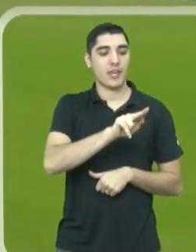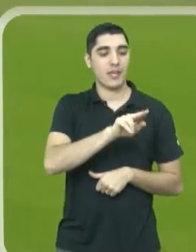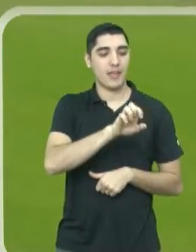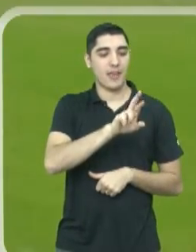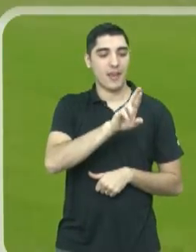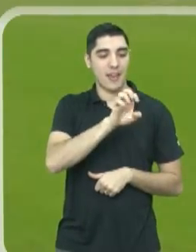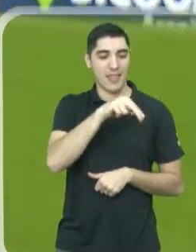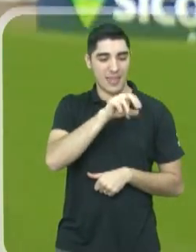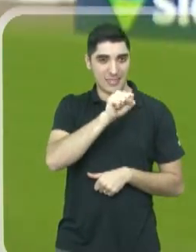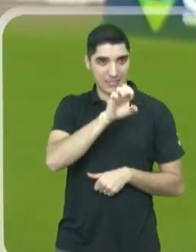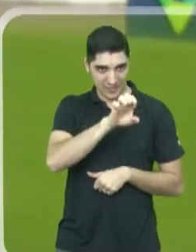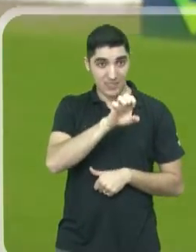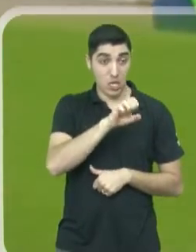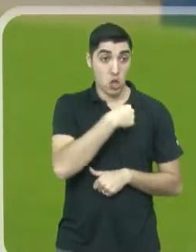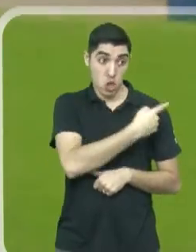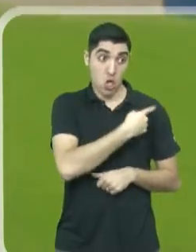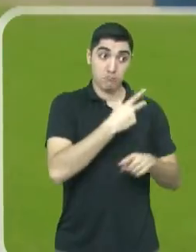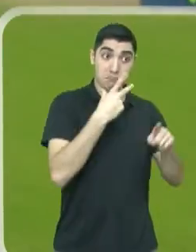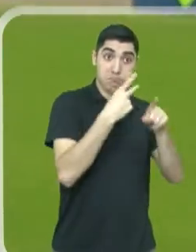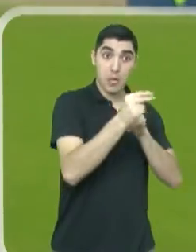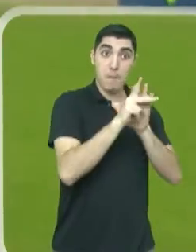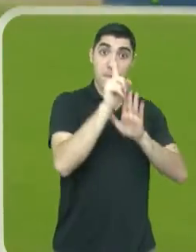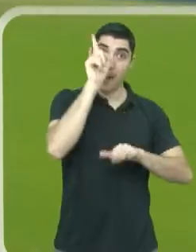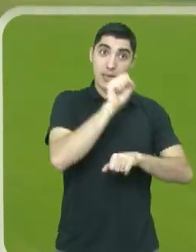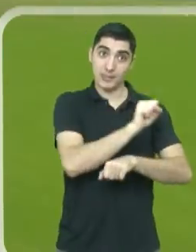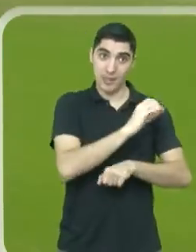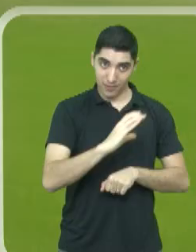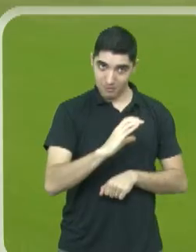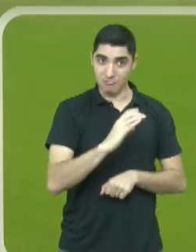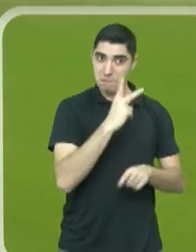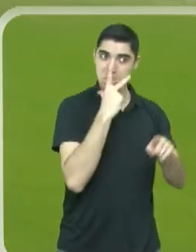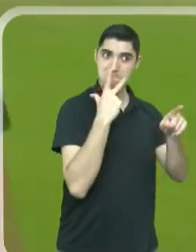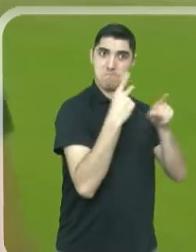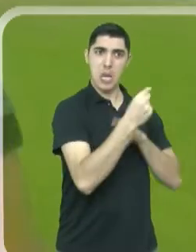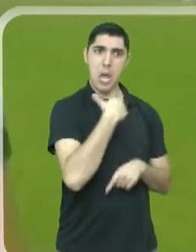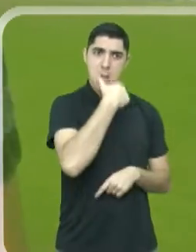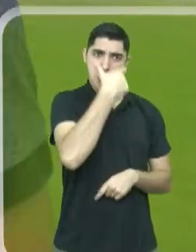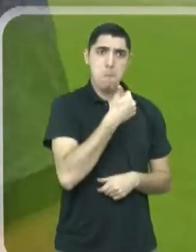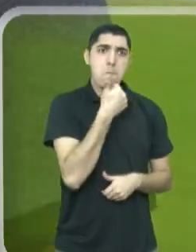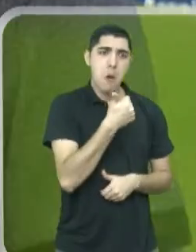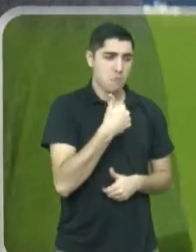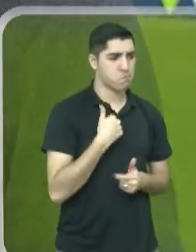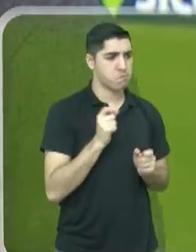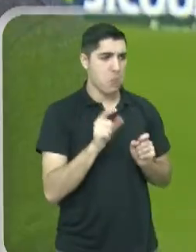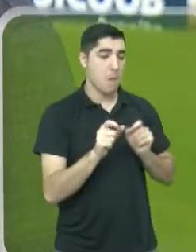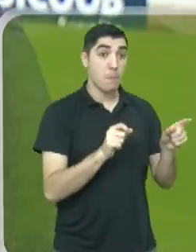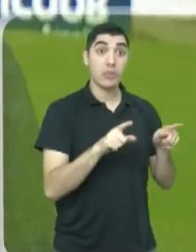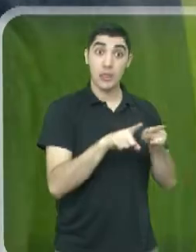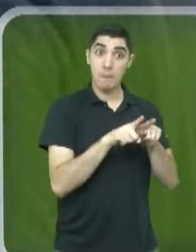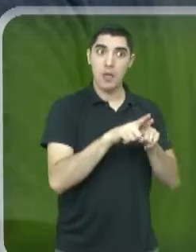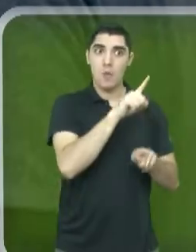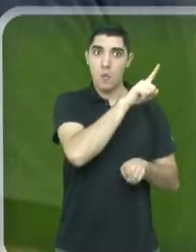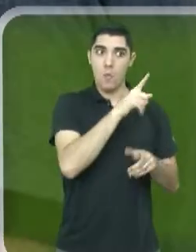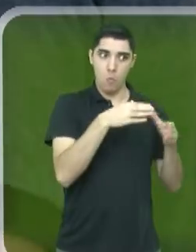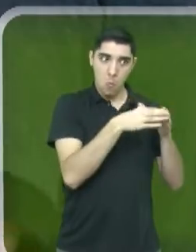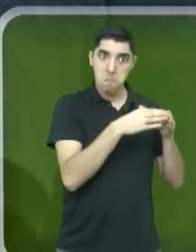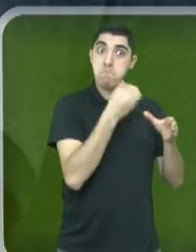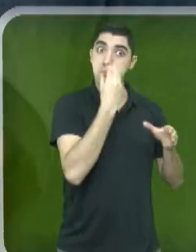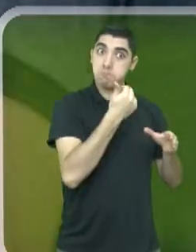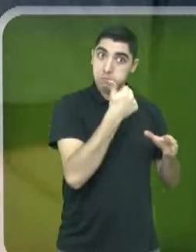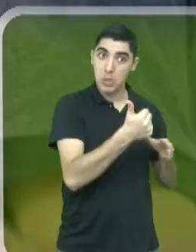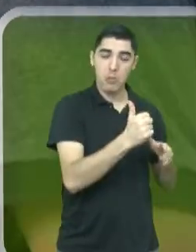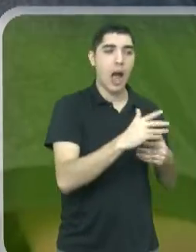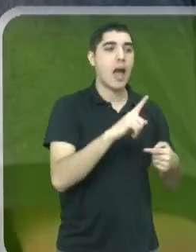ser campeões catarinenses, né? Eu muito bem, né? O time do Figueirense era muito bom e começou o